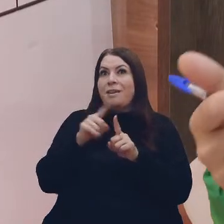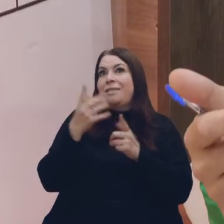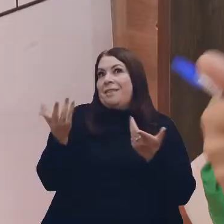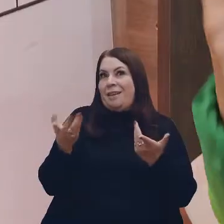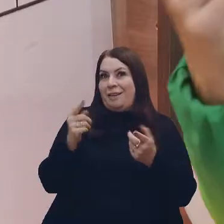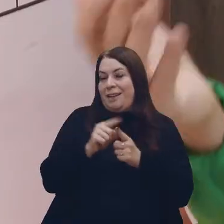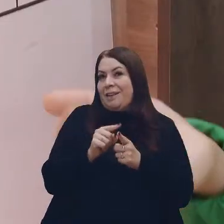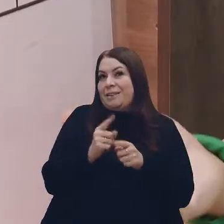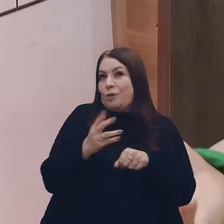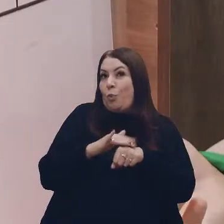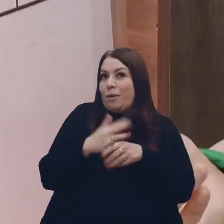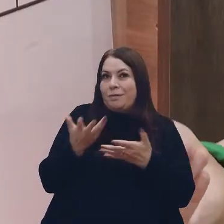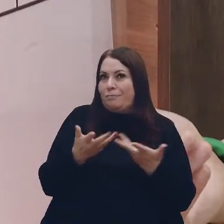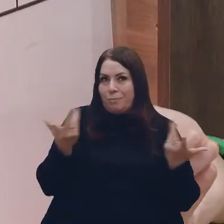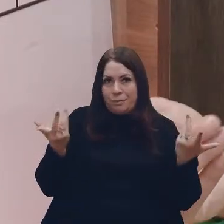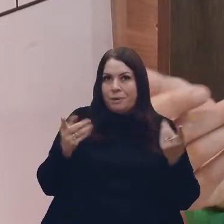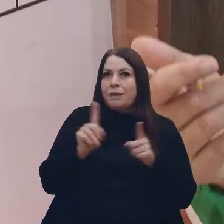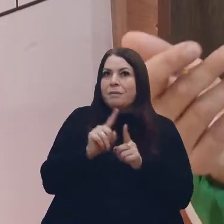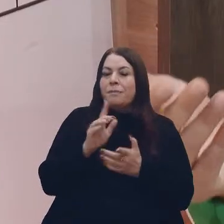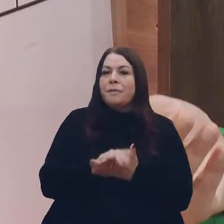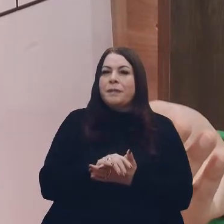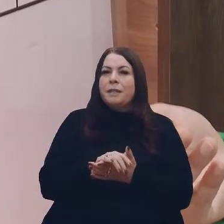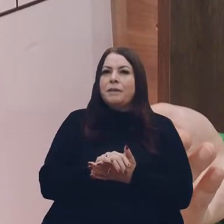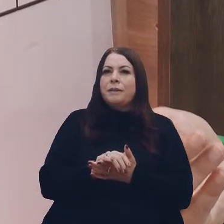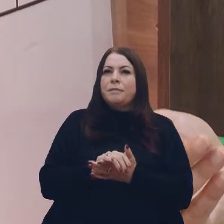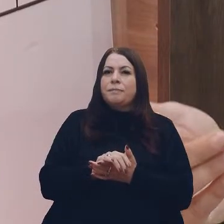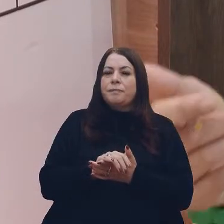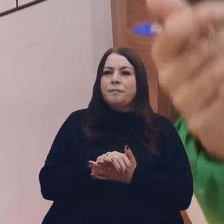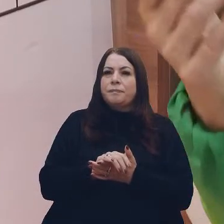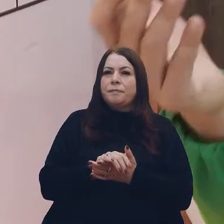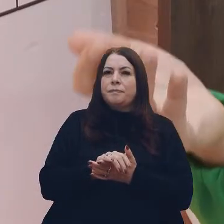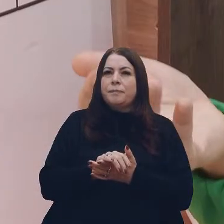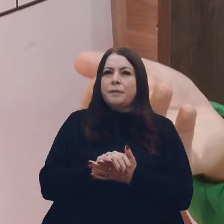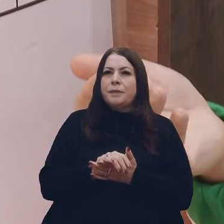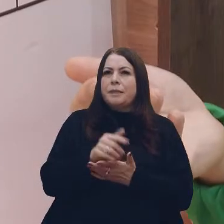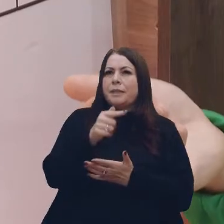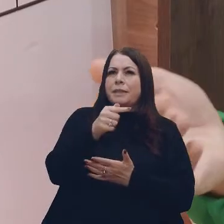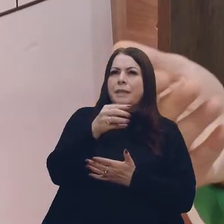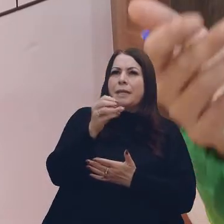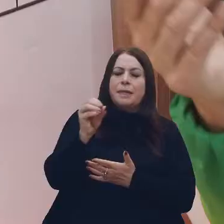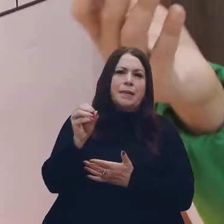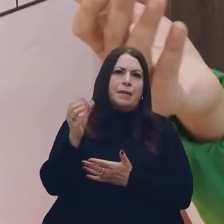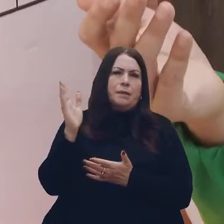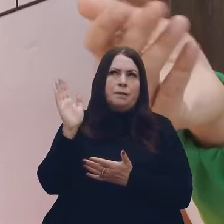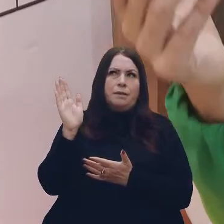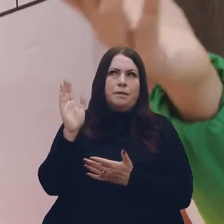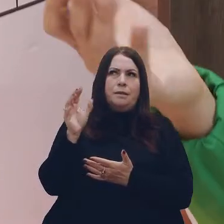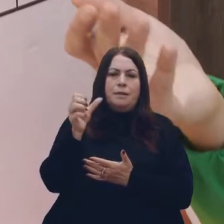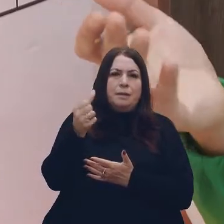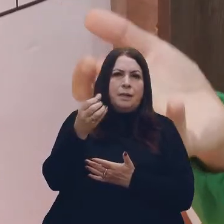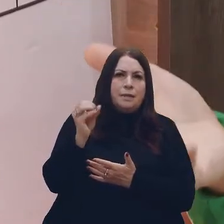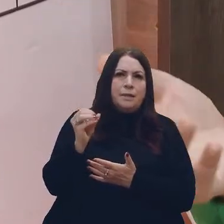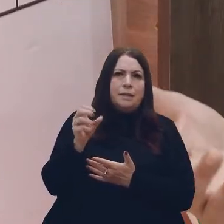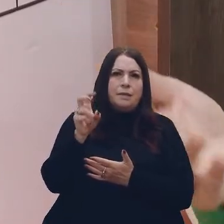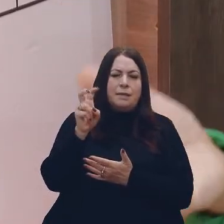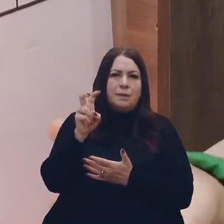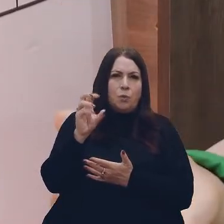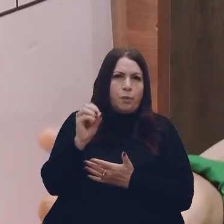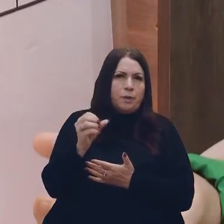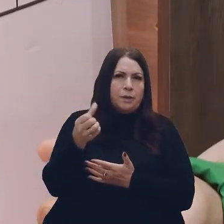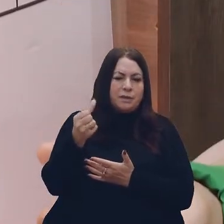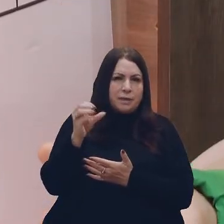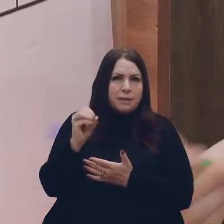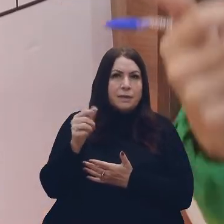né? Tem muitos casos aí com questão de 70, sei lá, 60, 50,